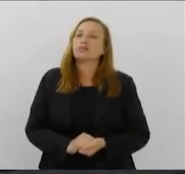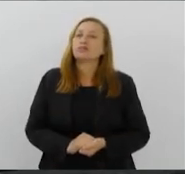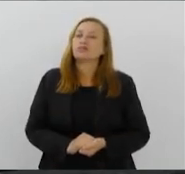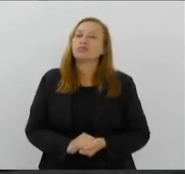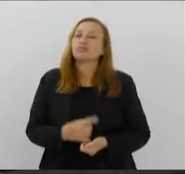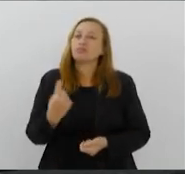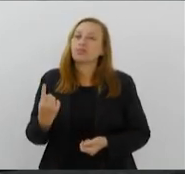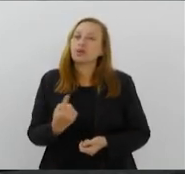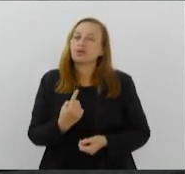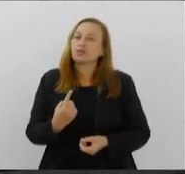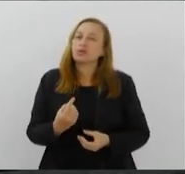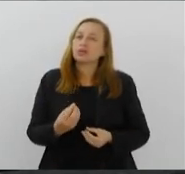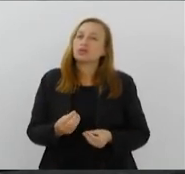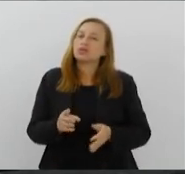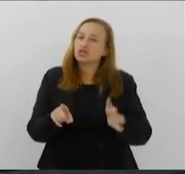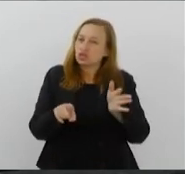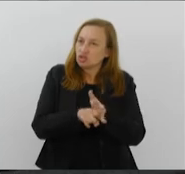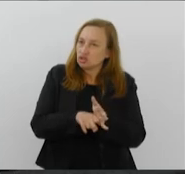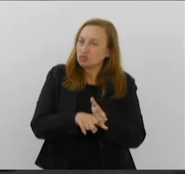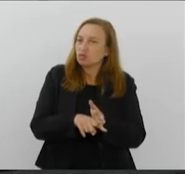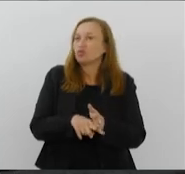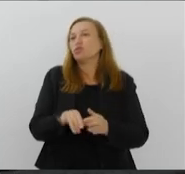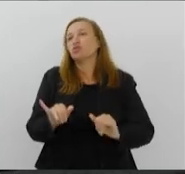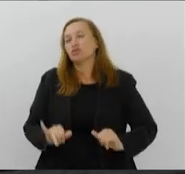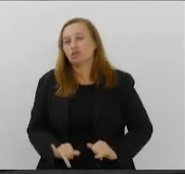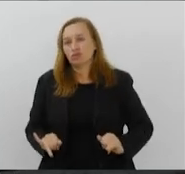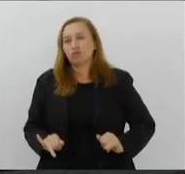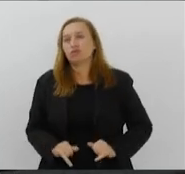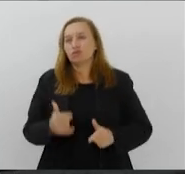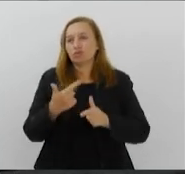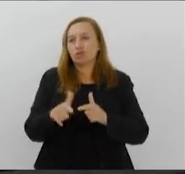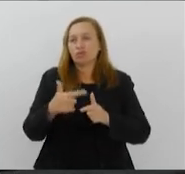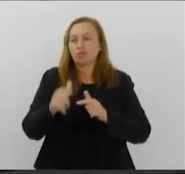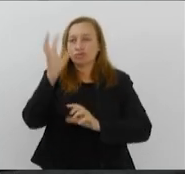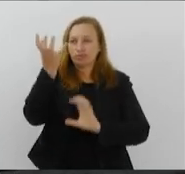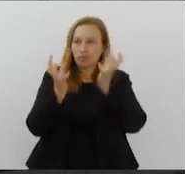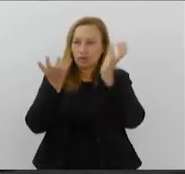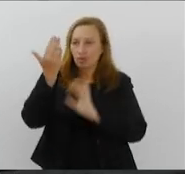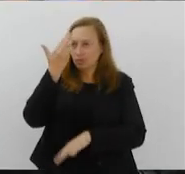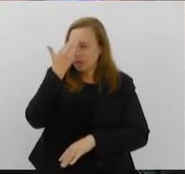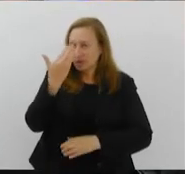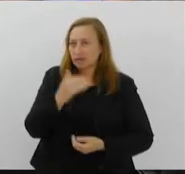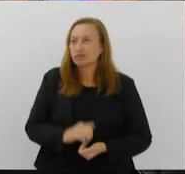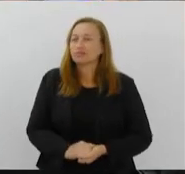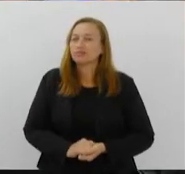possa sofrer cada vez menos com os problemas climáticos. Muito obrigado.